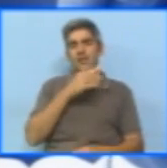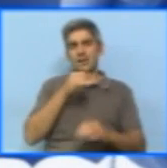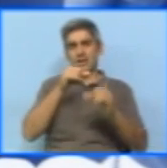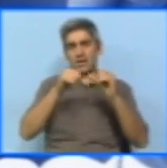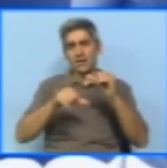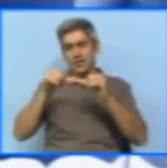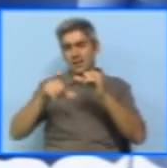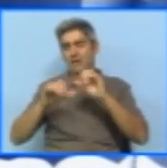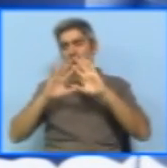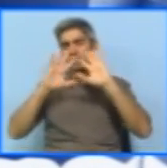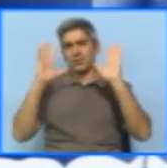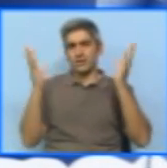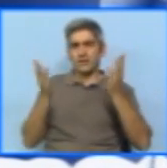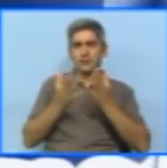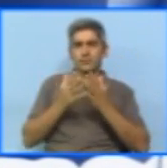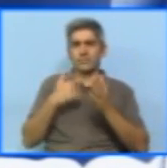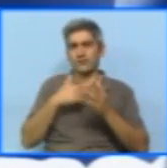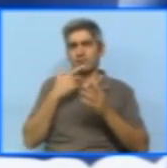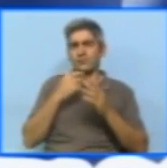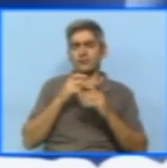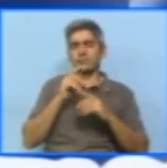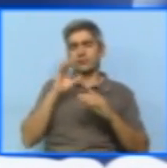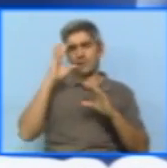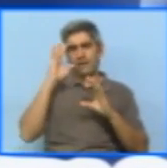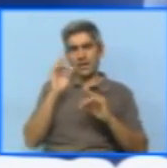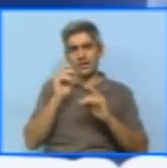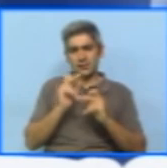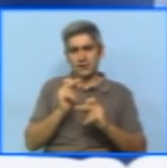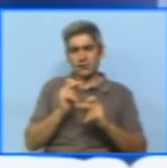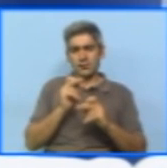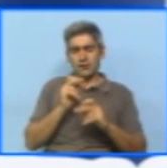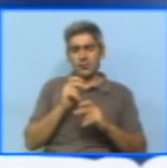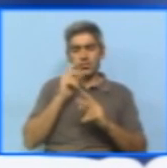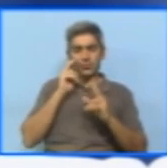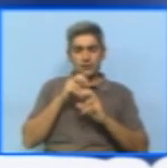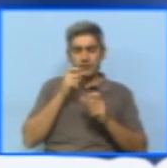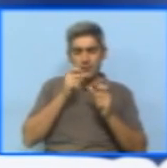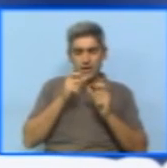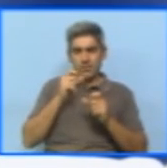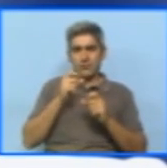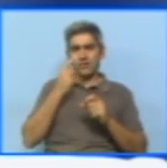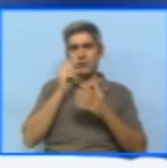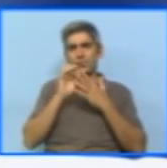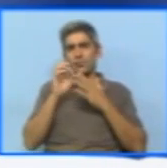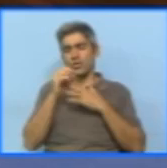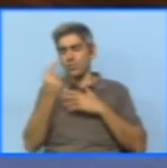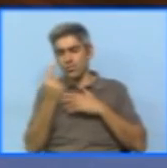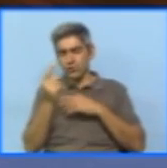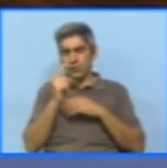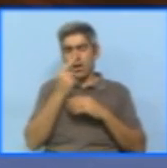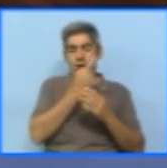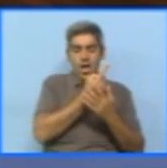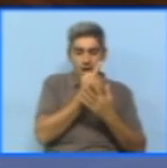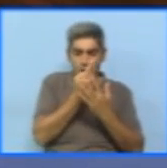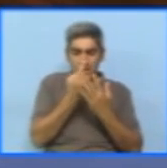narrativa global. Nós não podemos fixar-nos para descobrir a mensagem da parábola num determinado pormenor. Cada pormenor